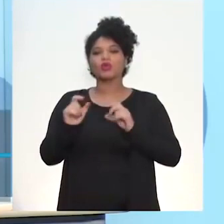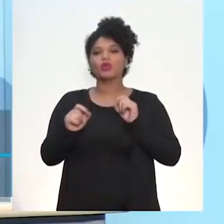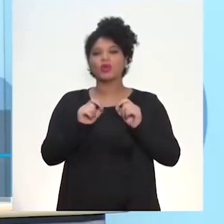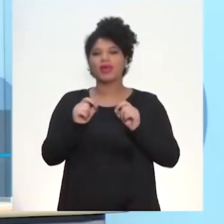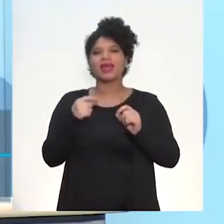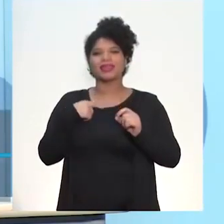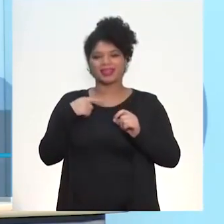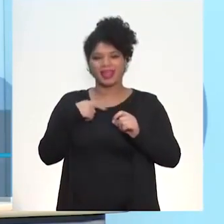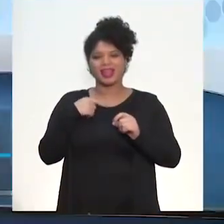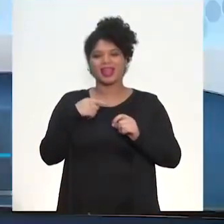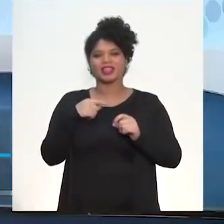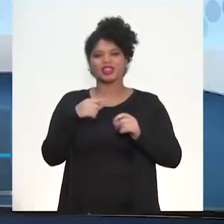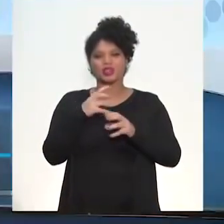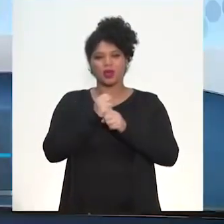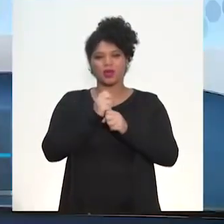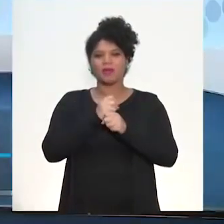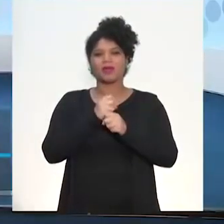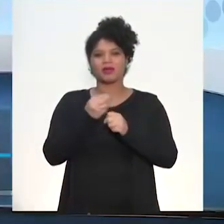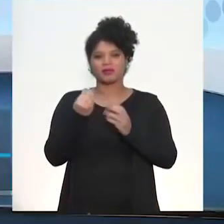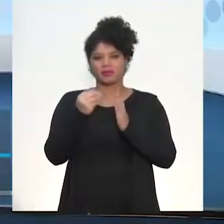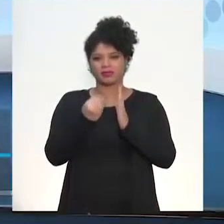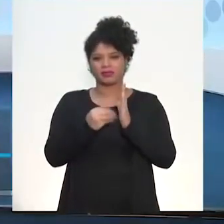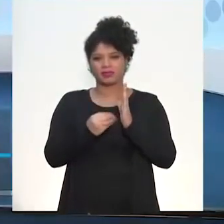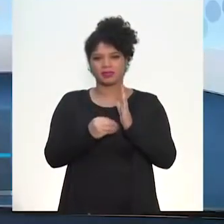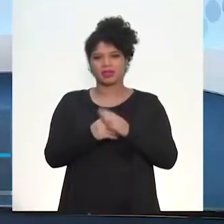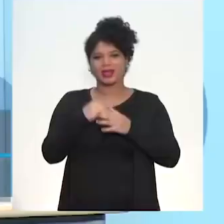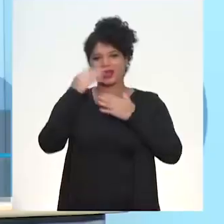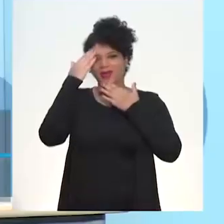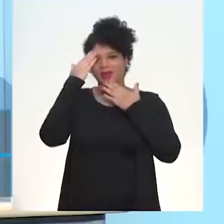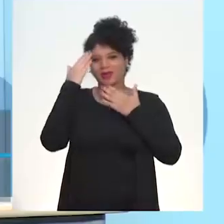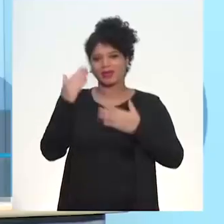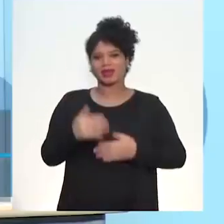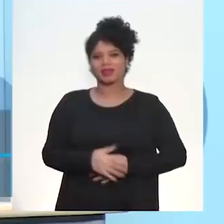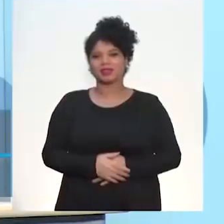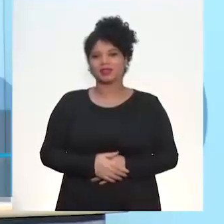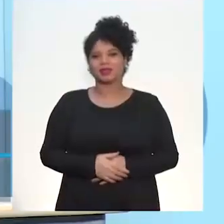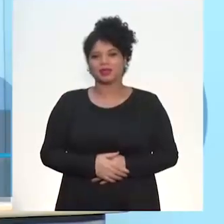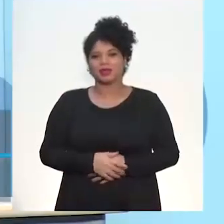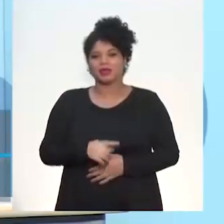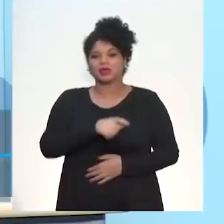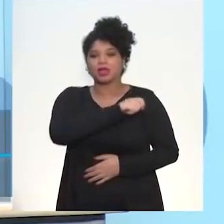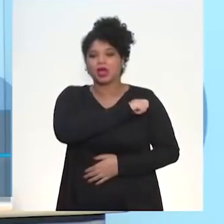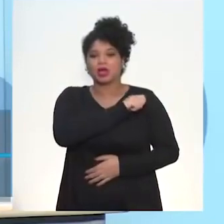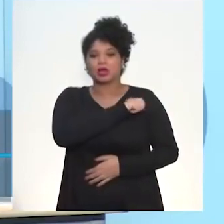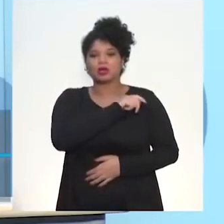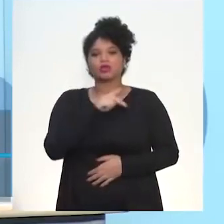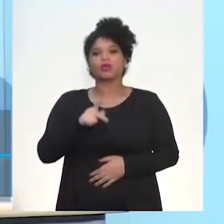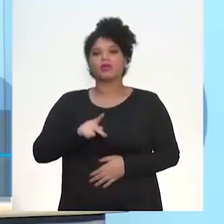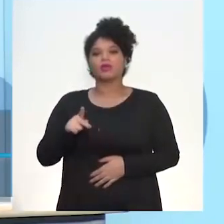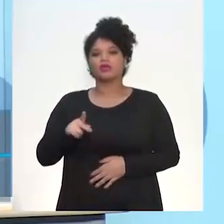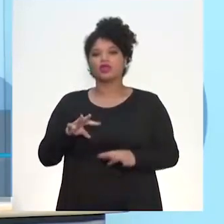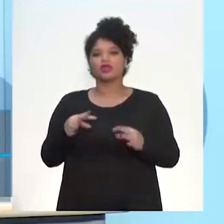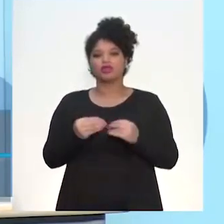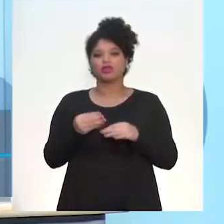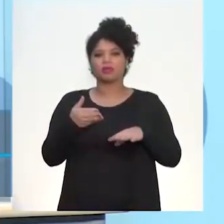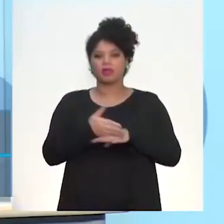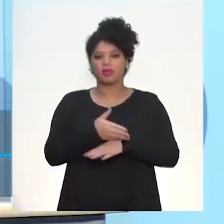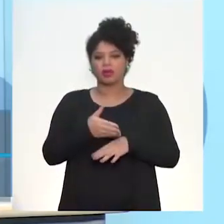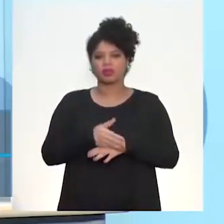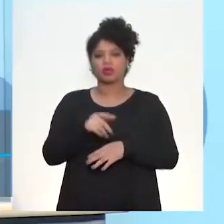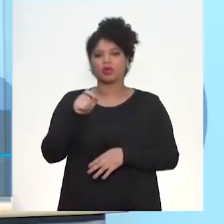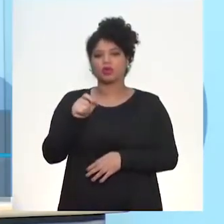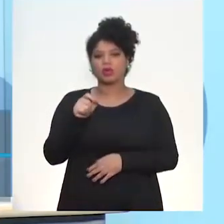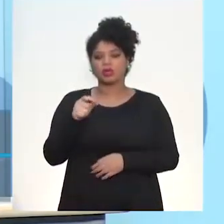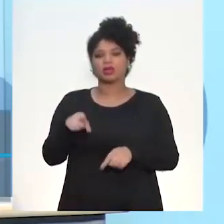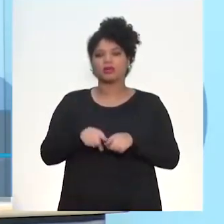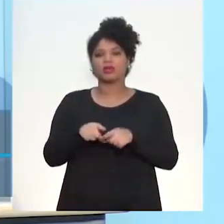e tudo. Adorei. Então, vai um grande abraço aí para os alunos, professores, quem está participando lá de